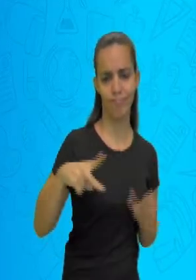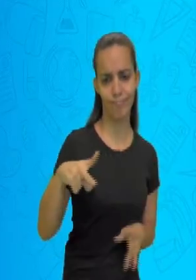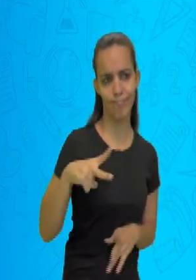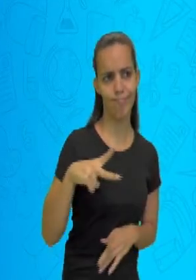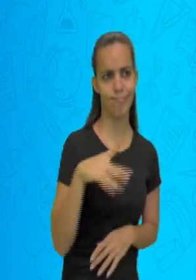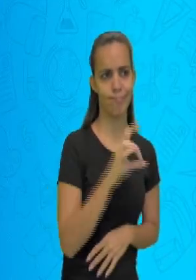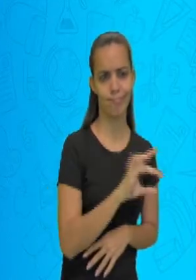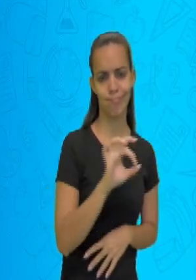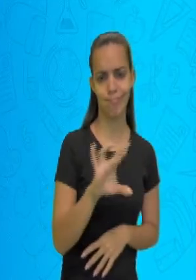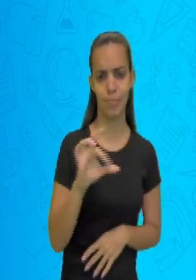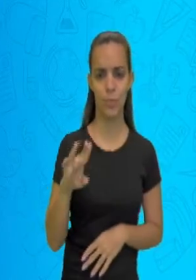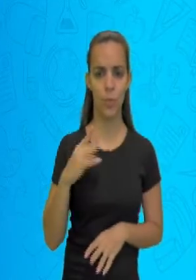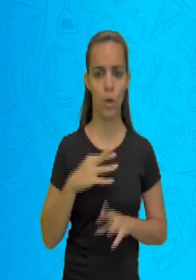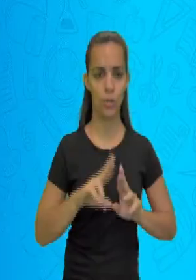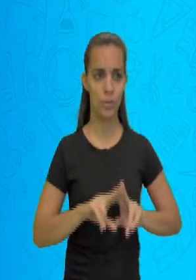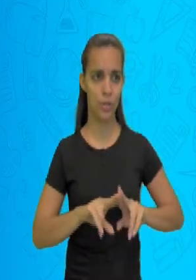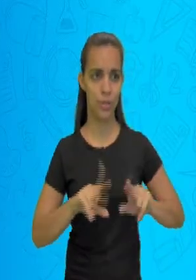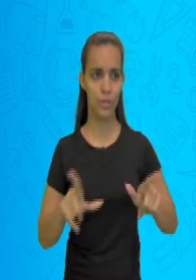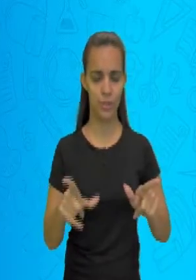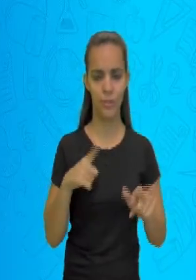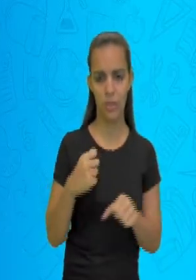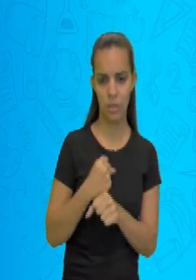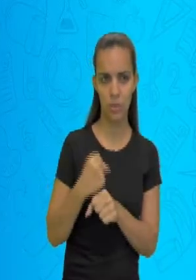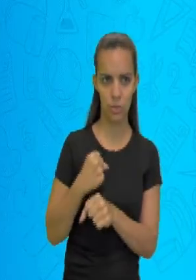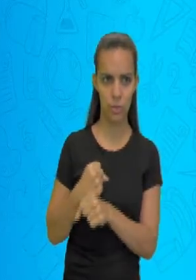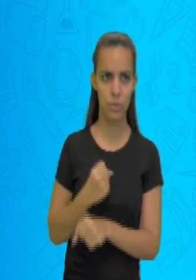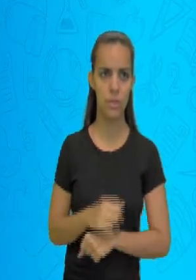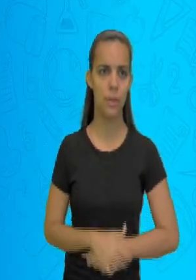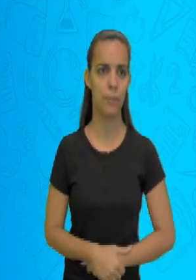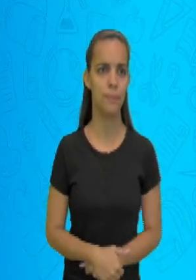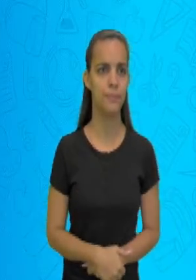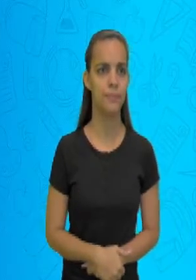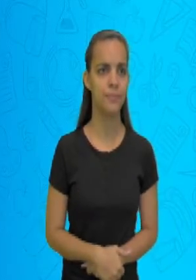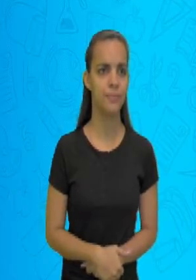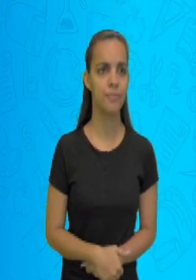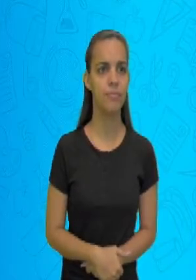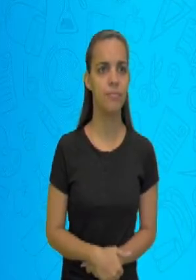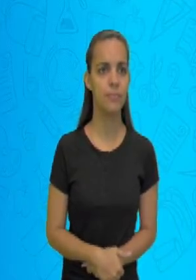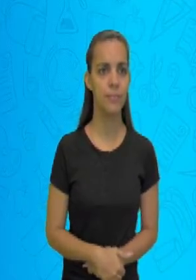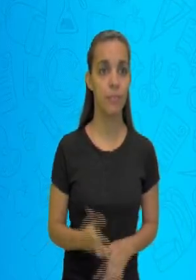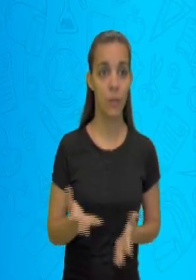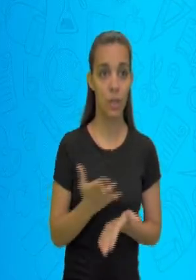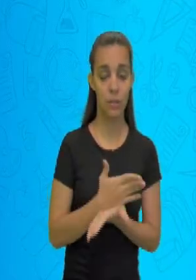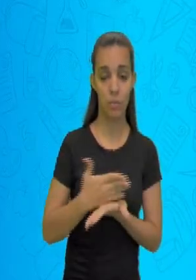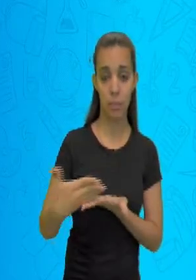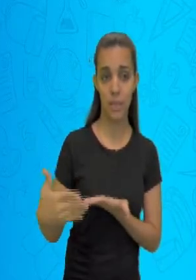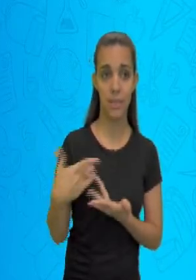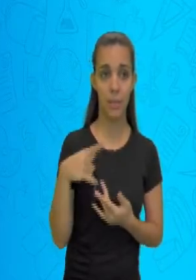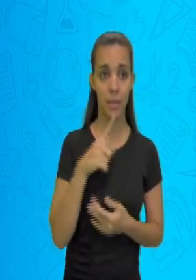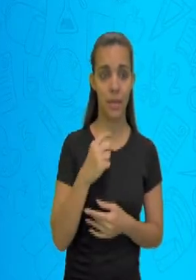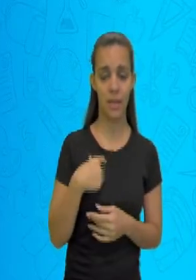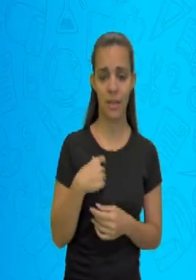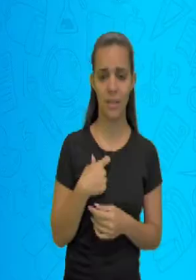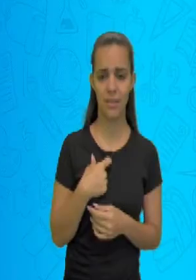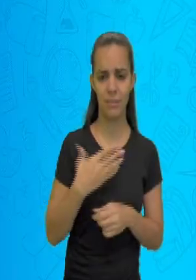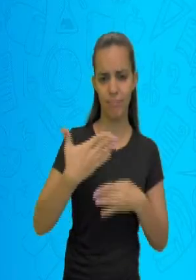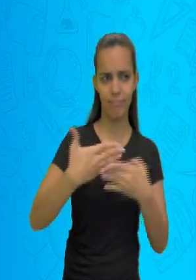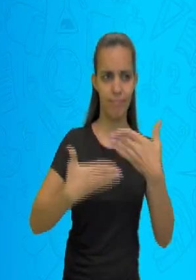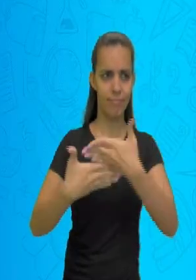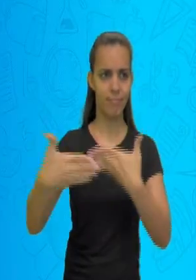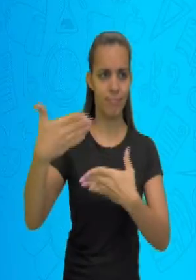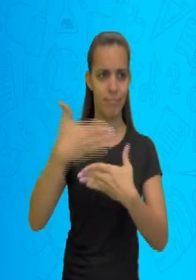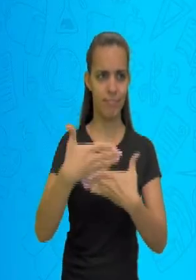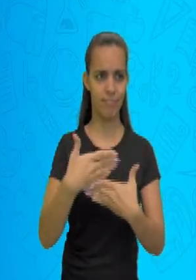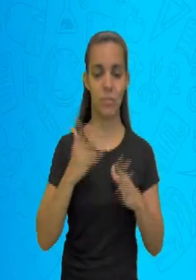particularidades, cada uma com a sua definição. Então vamos lá para a casa de alvenaria. A casa de alvenaria é o que a gente